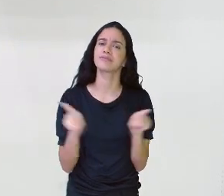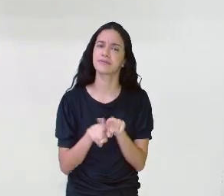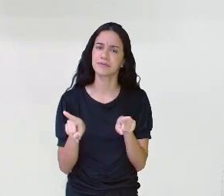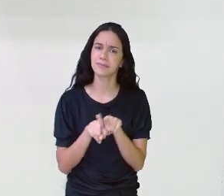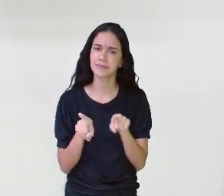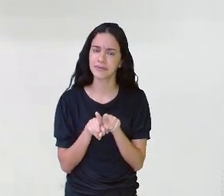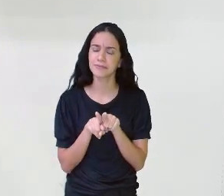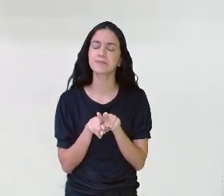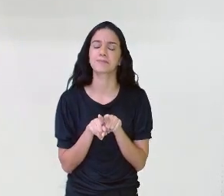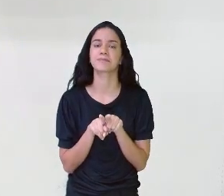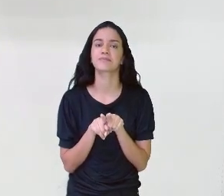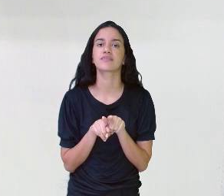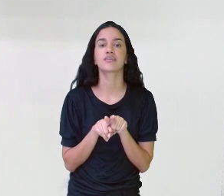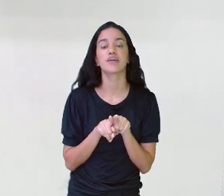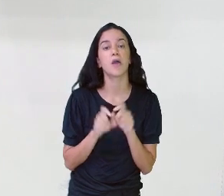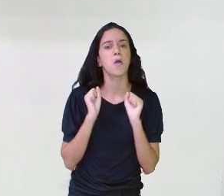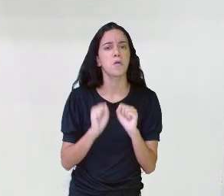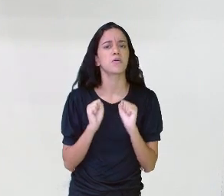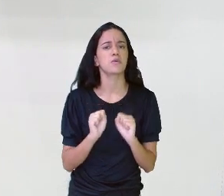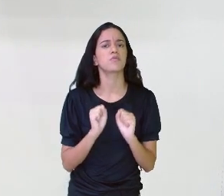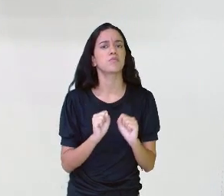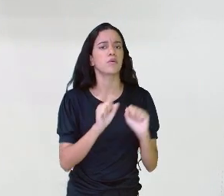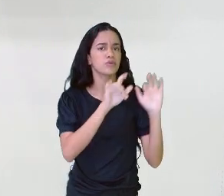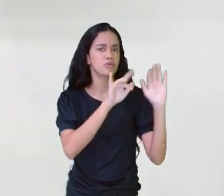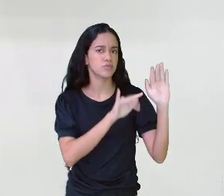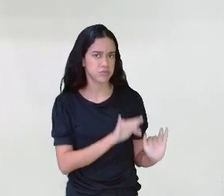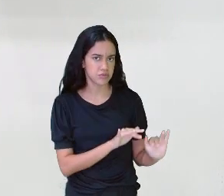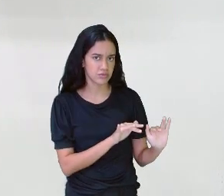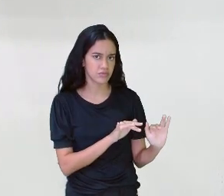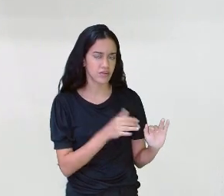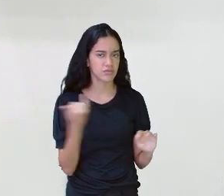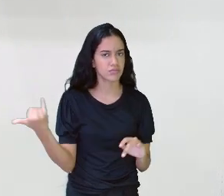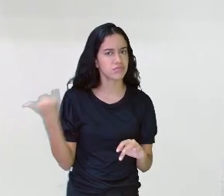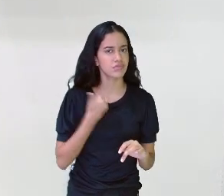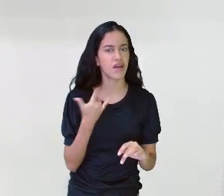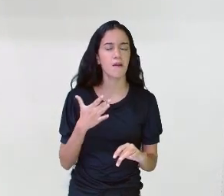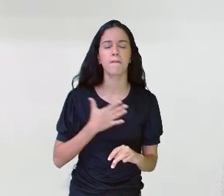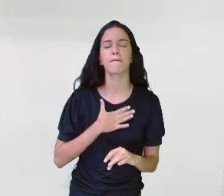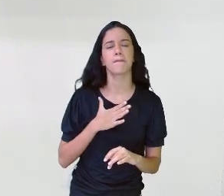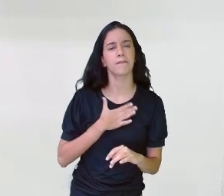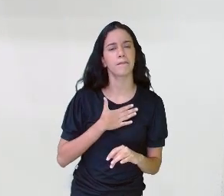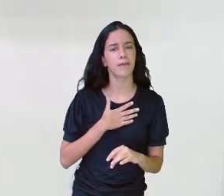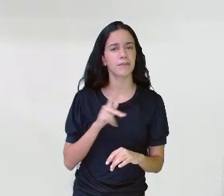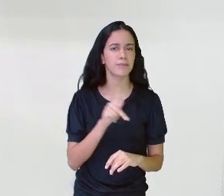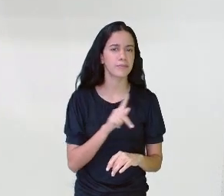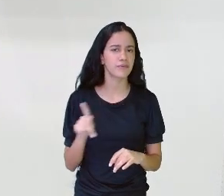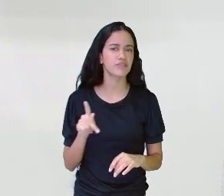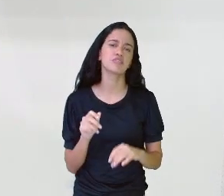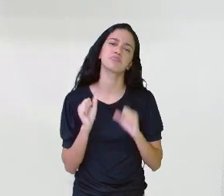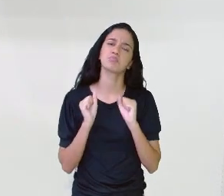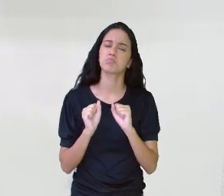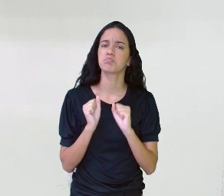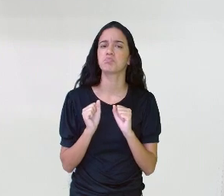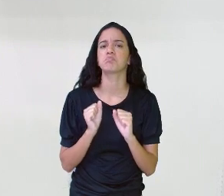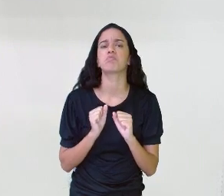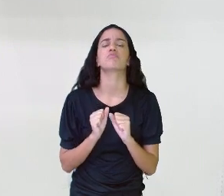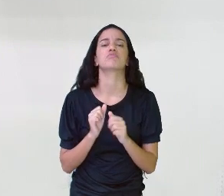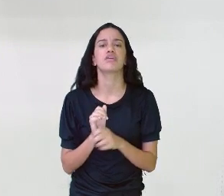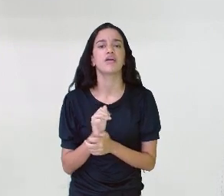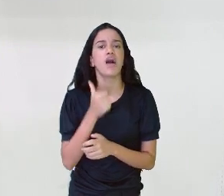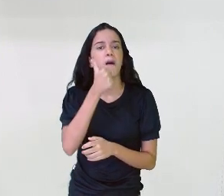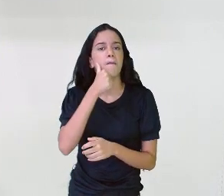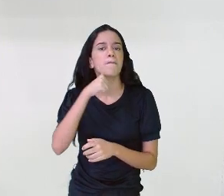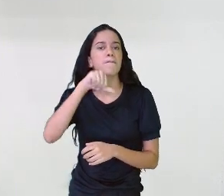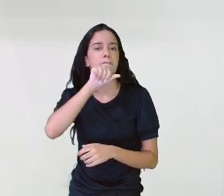além disso, você ainda pode mandar seu recadinho para mim, para sua professora, para sua mãe, para o seu pai